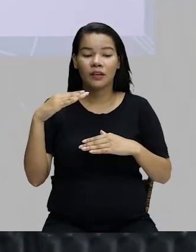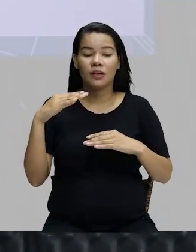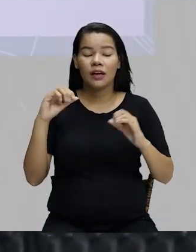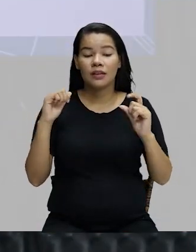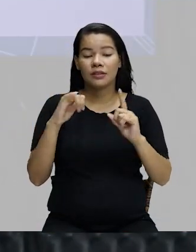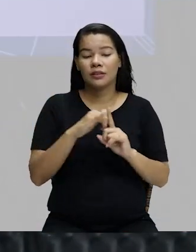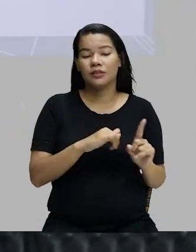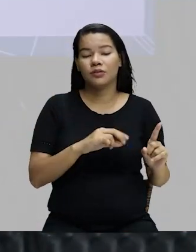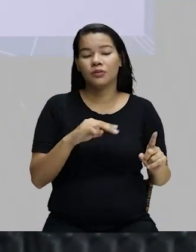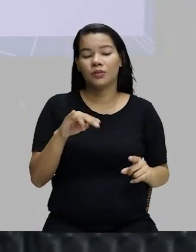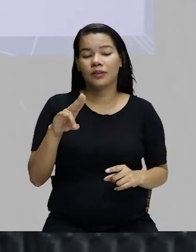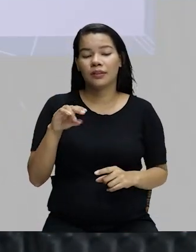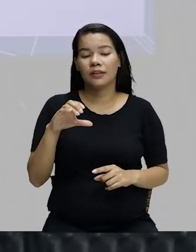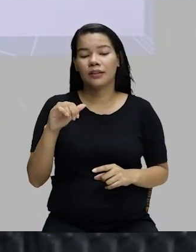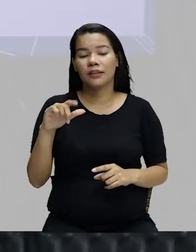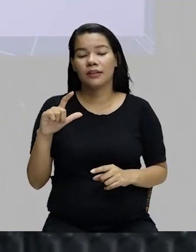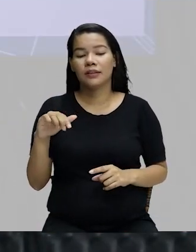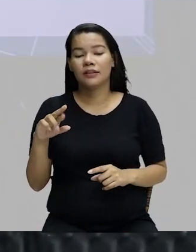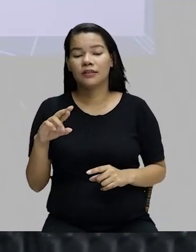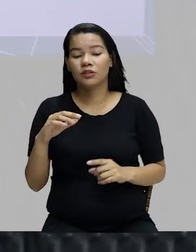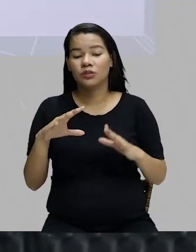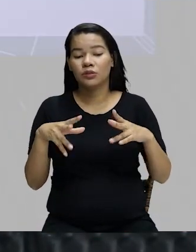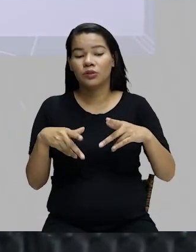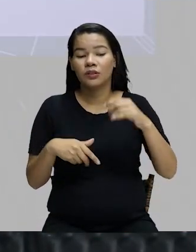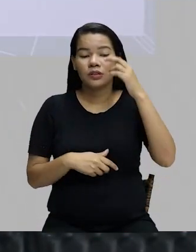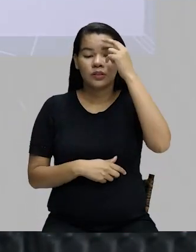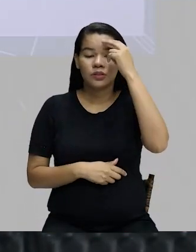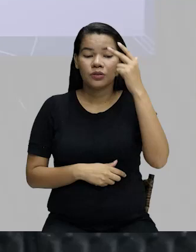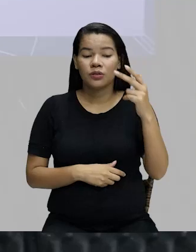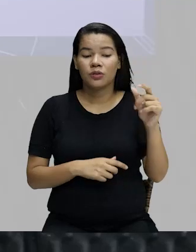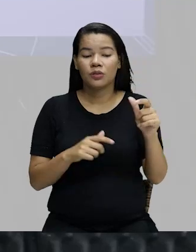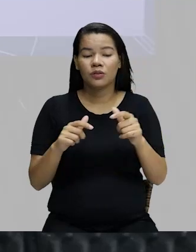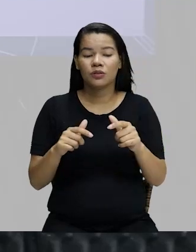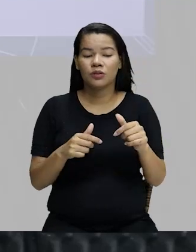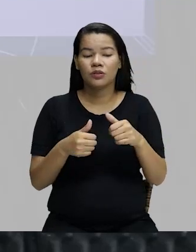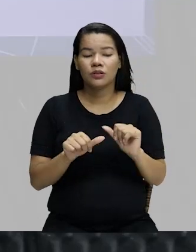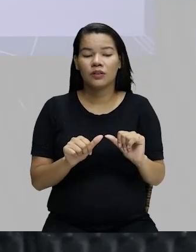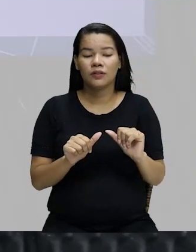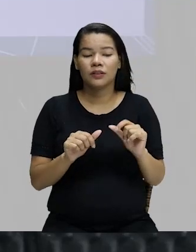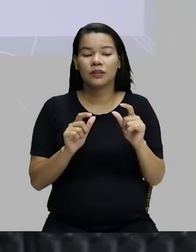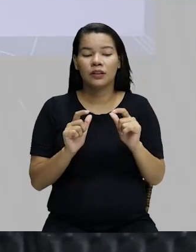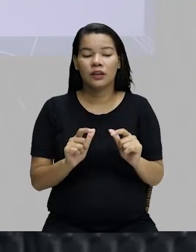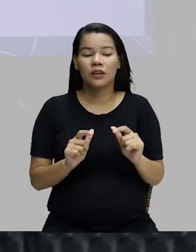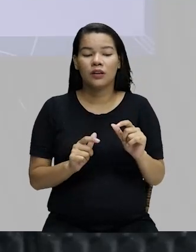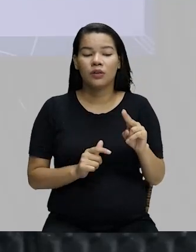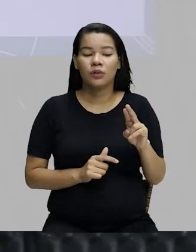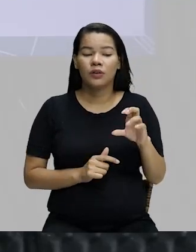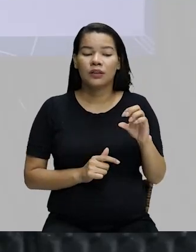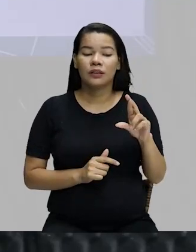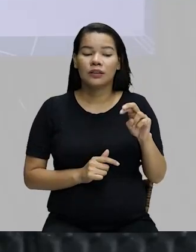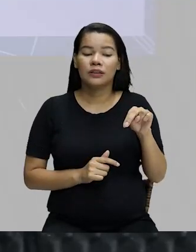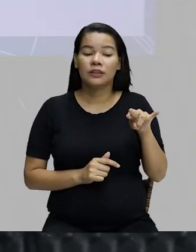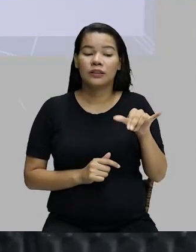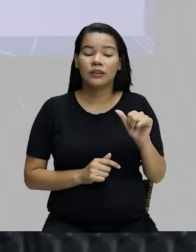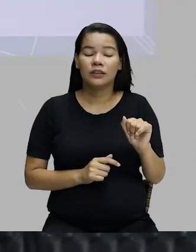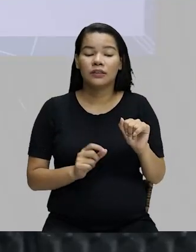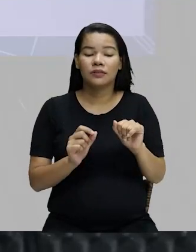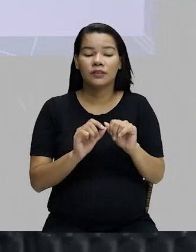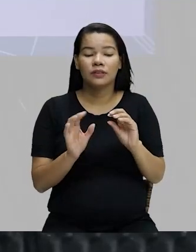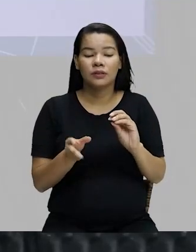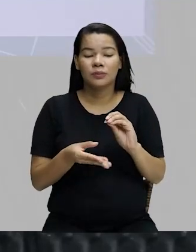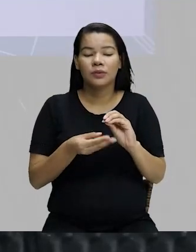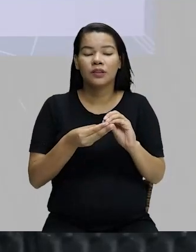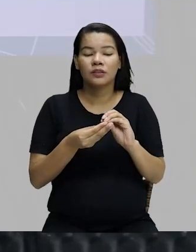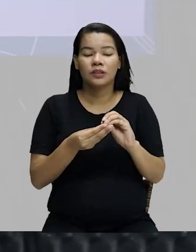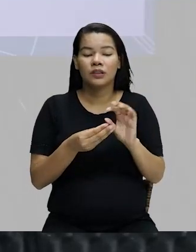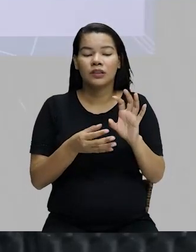ele estava localizado na Ucrânia. A Ucrânia fazia parte da União Soviética,